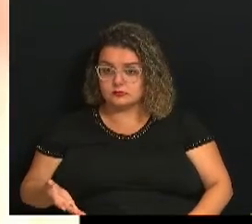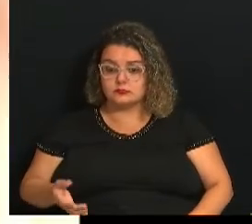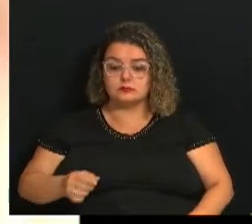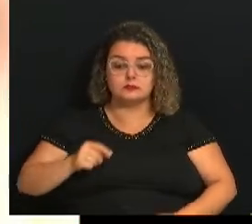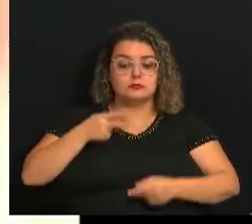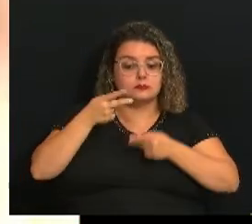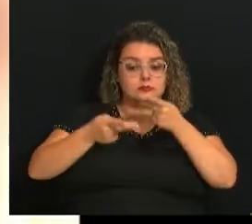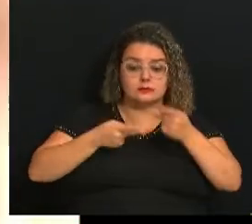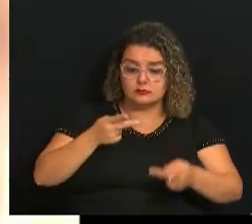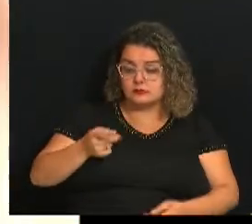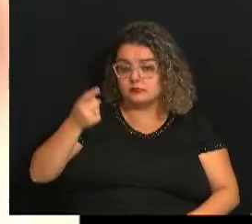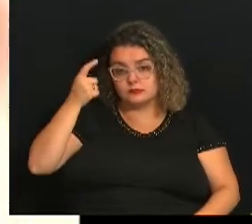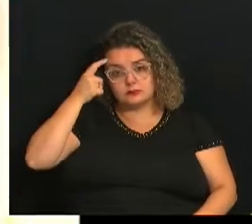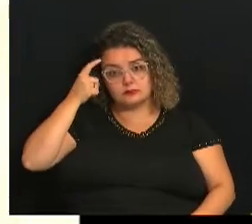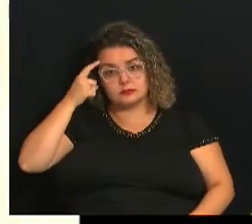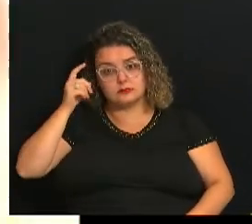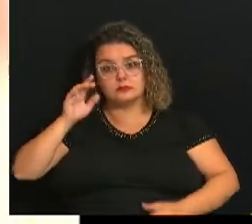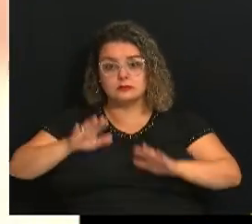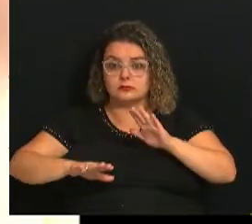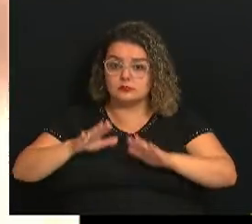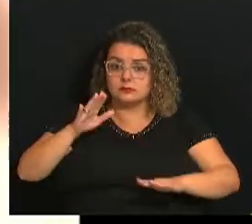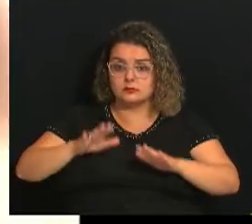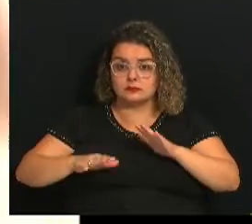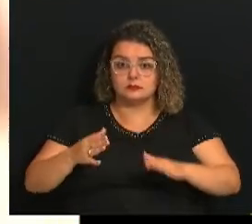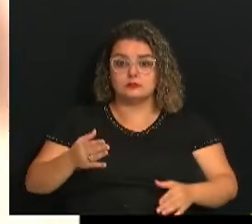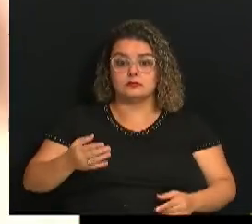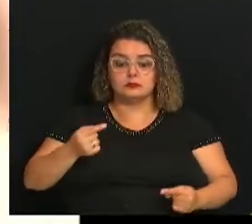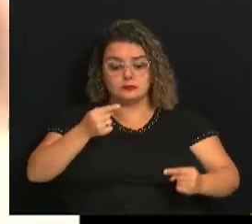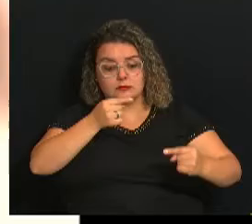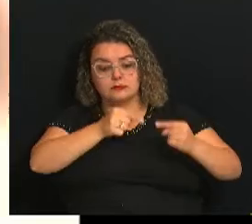e muitas vezes contrariar